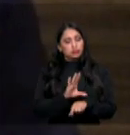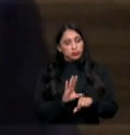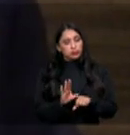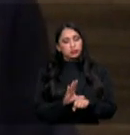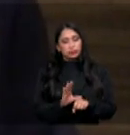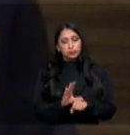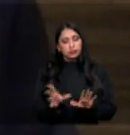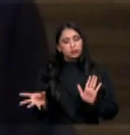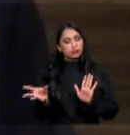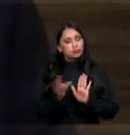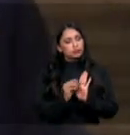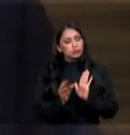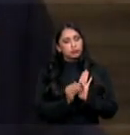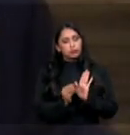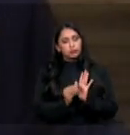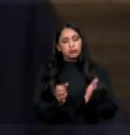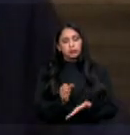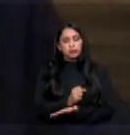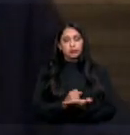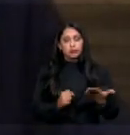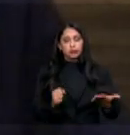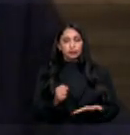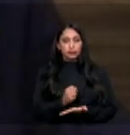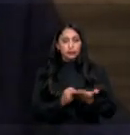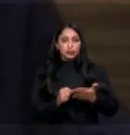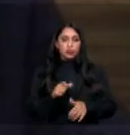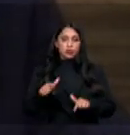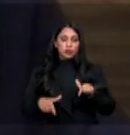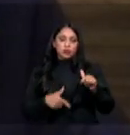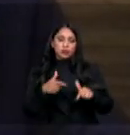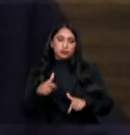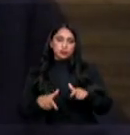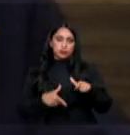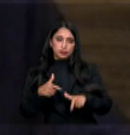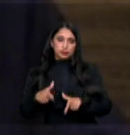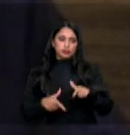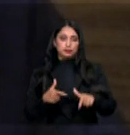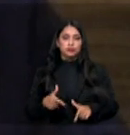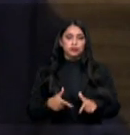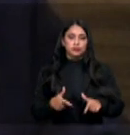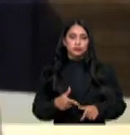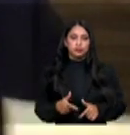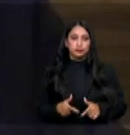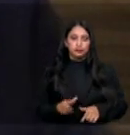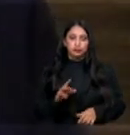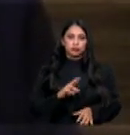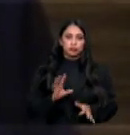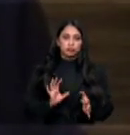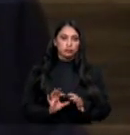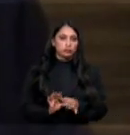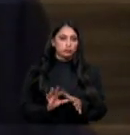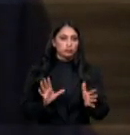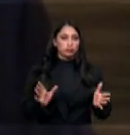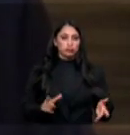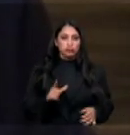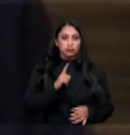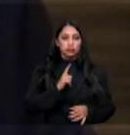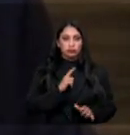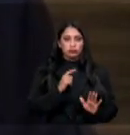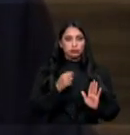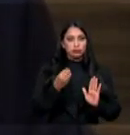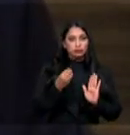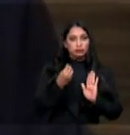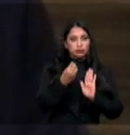constitucionais materialmente fundamentais dos trabalhadores são indisponíveis e eles estão